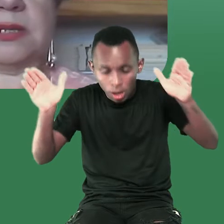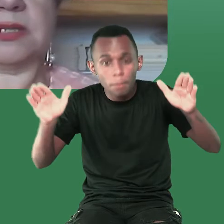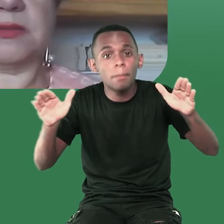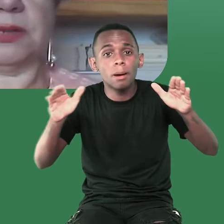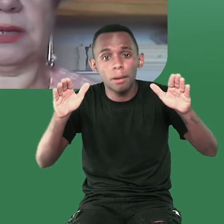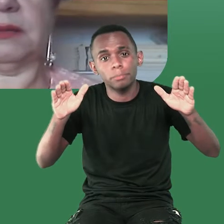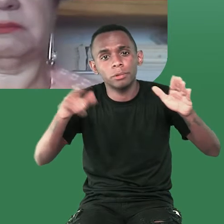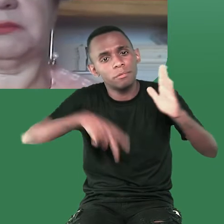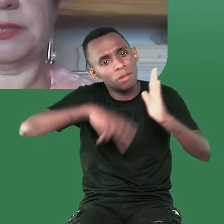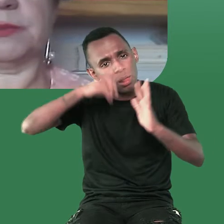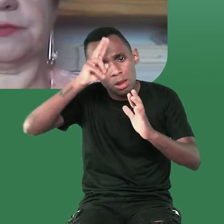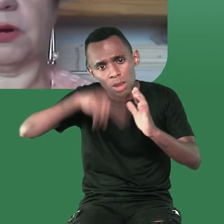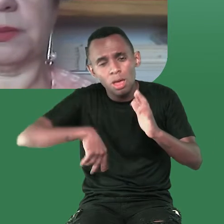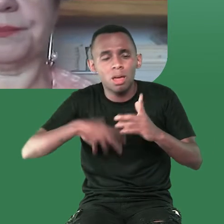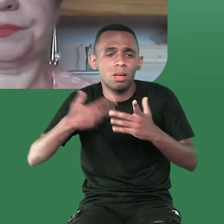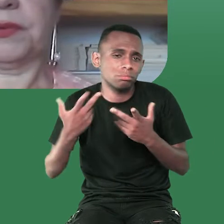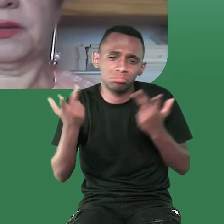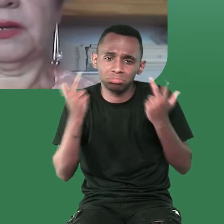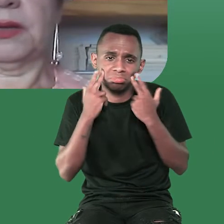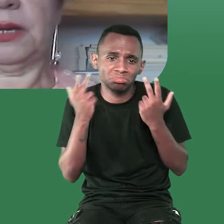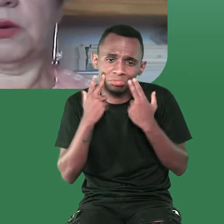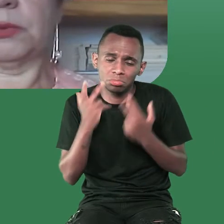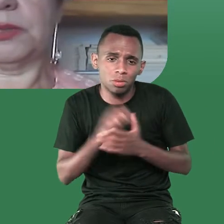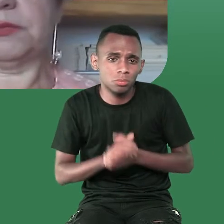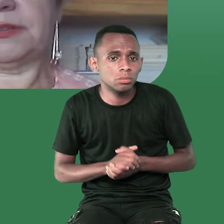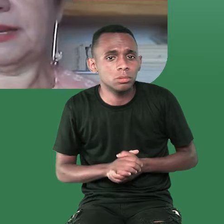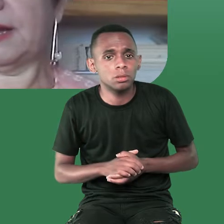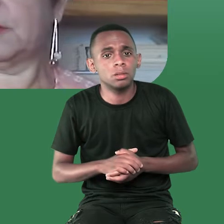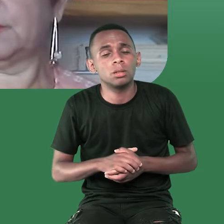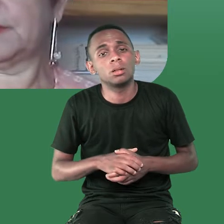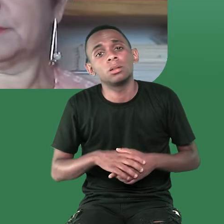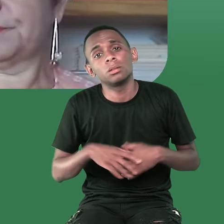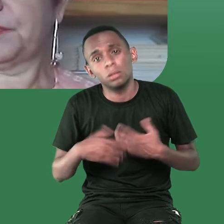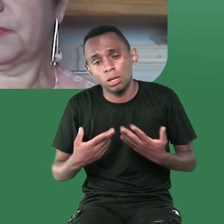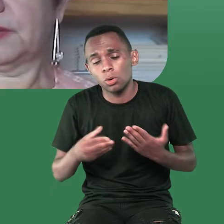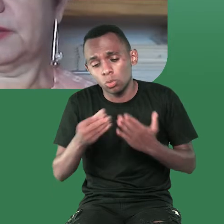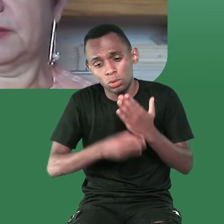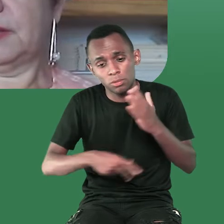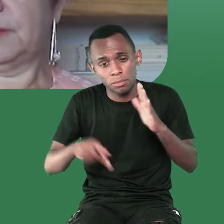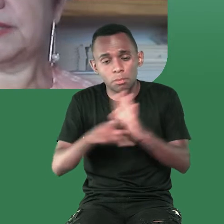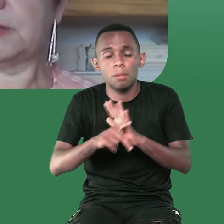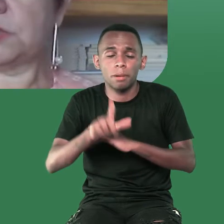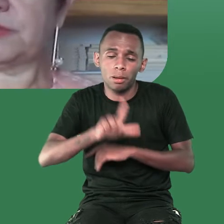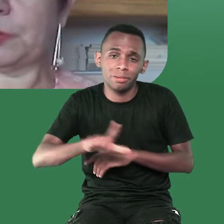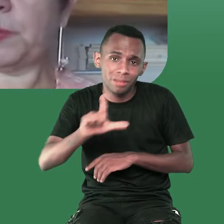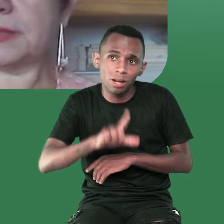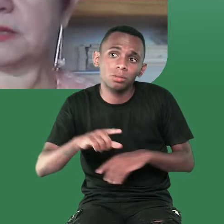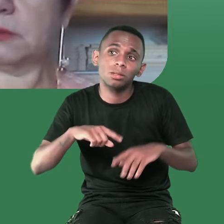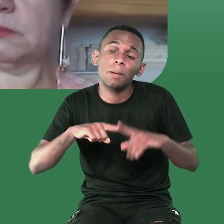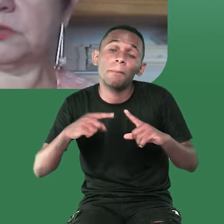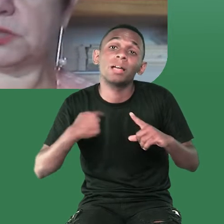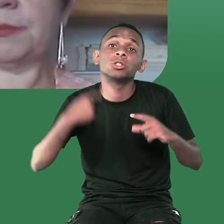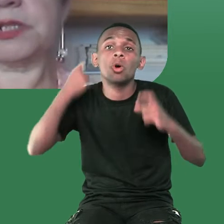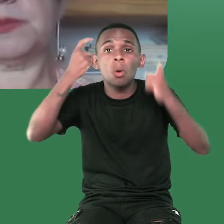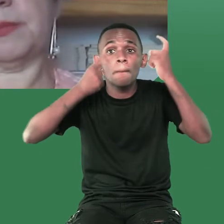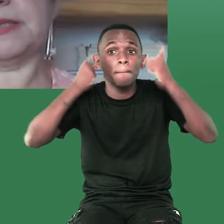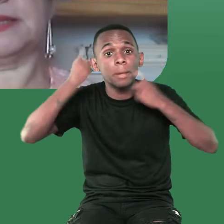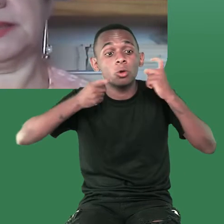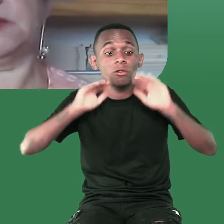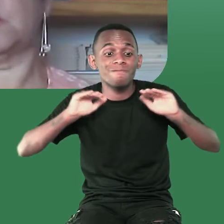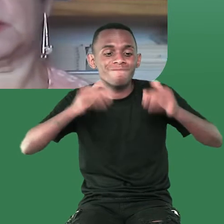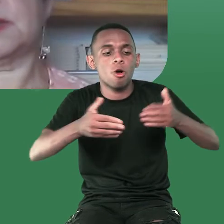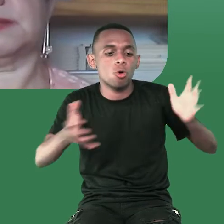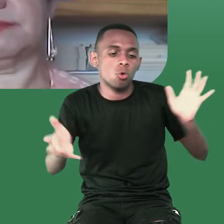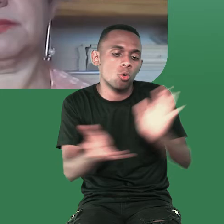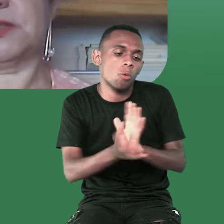cabeça boa, eles vão ler da mesma forma, né, como livro literário mesmo. Uhum. Mas eu tive a preocupação de me aproximar mais